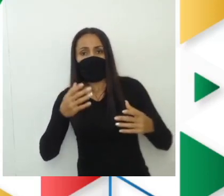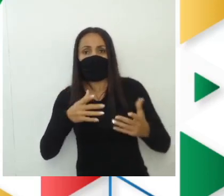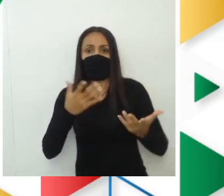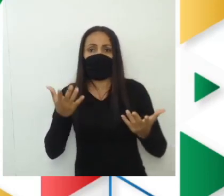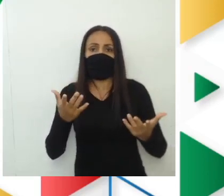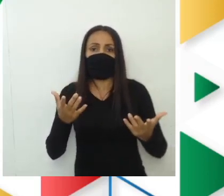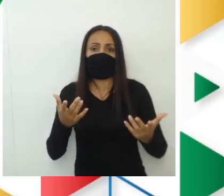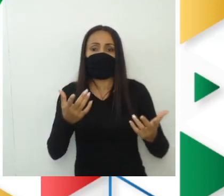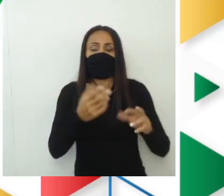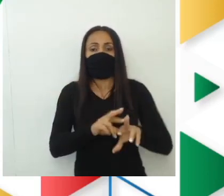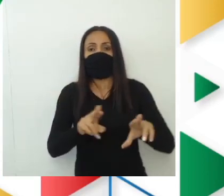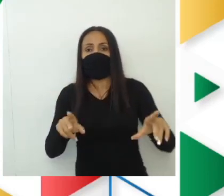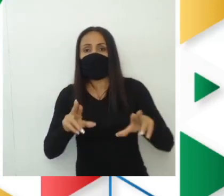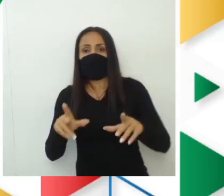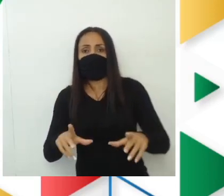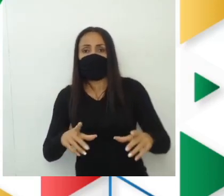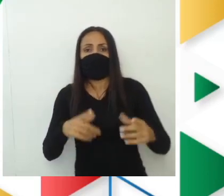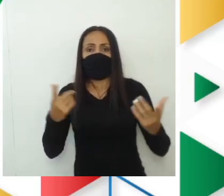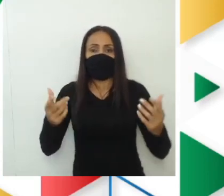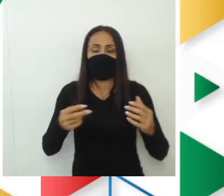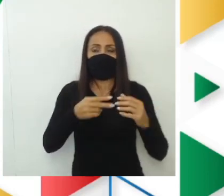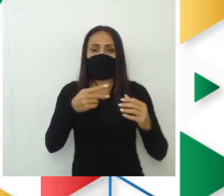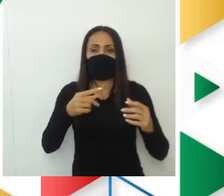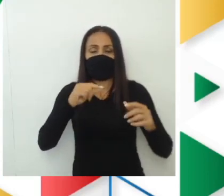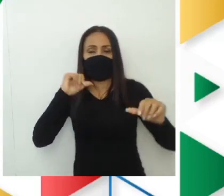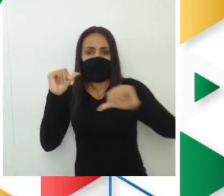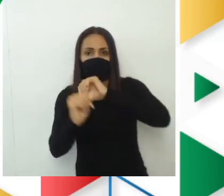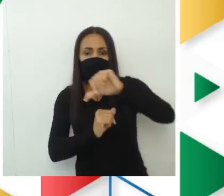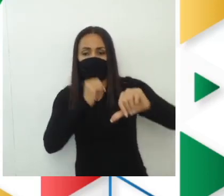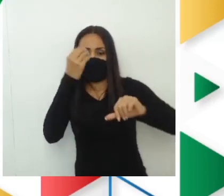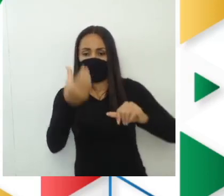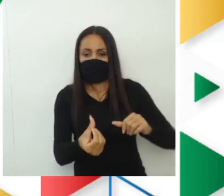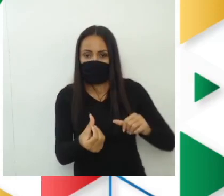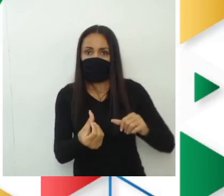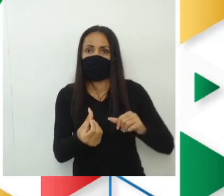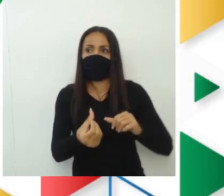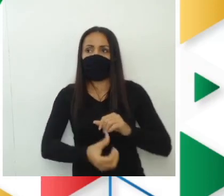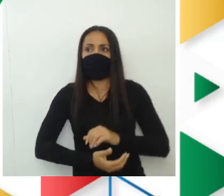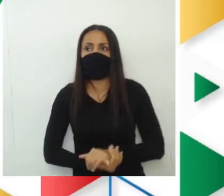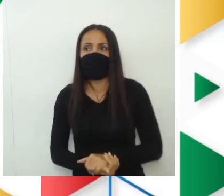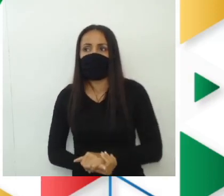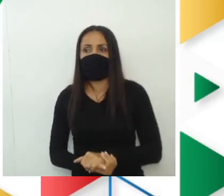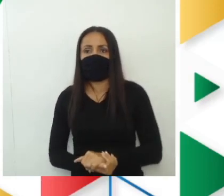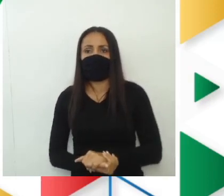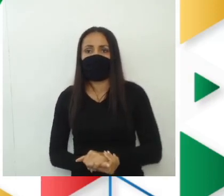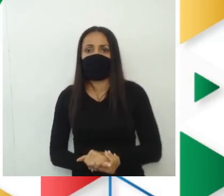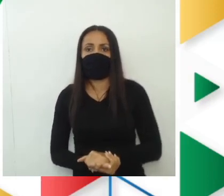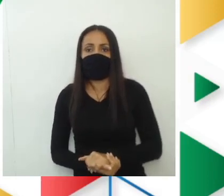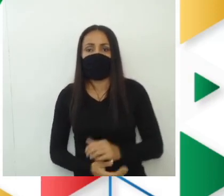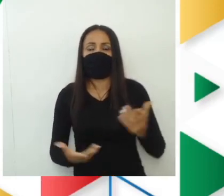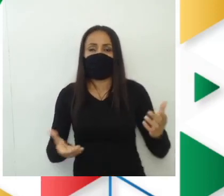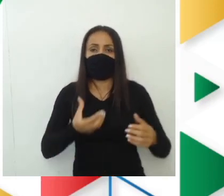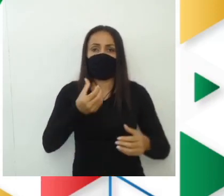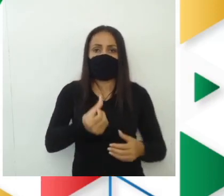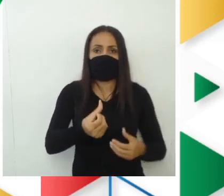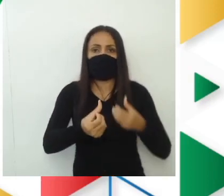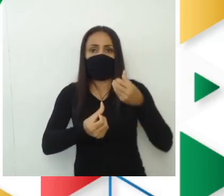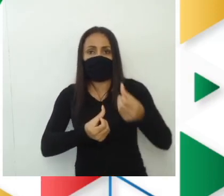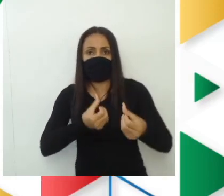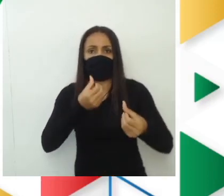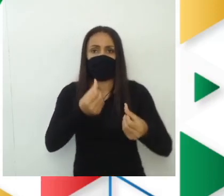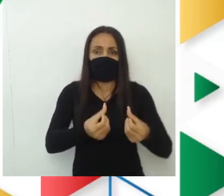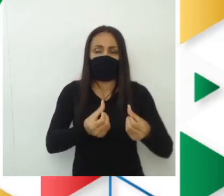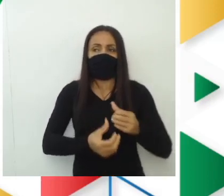e passar a ser 6, quando chega no milhão para o bilhão e de 6 em 6 do bilhão para o trilhão,